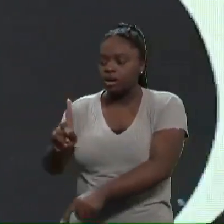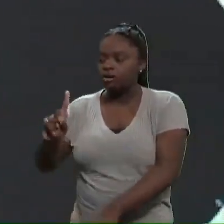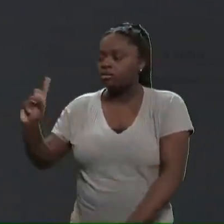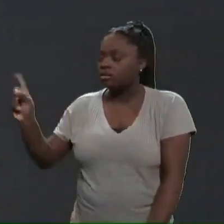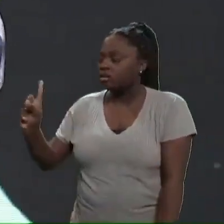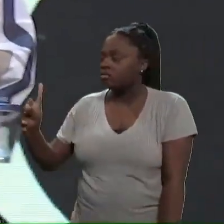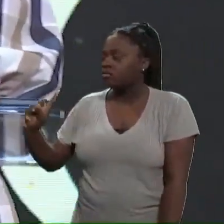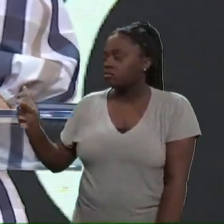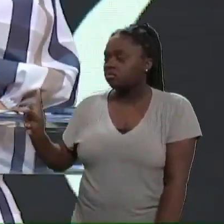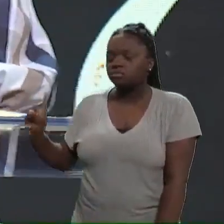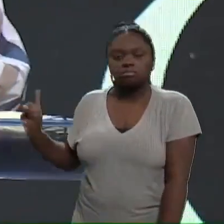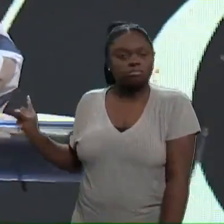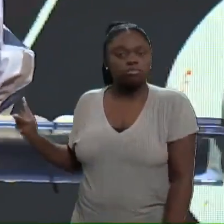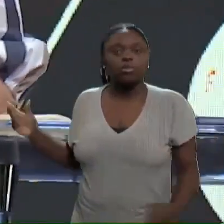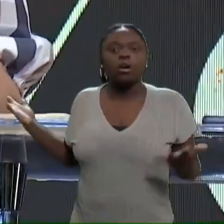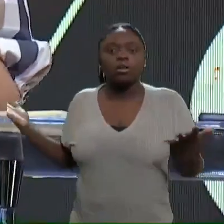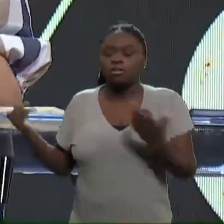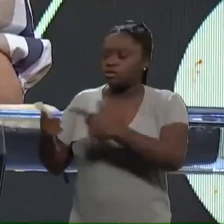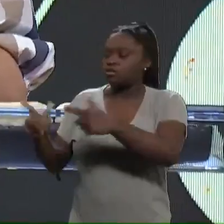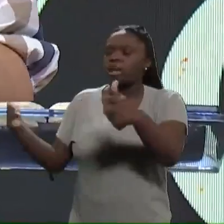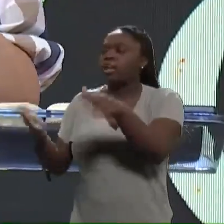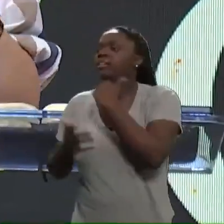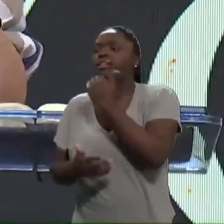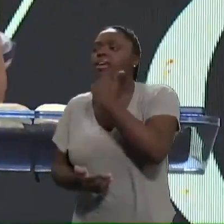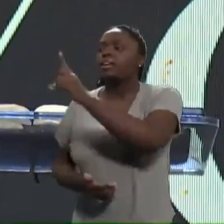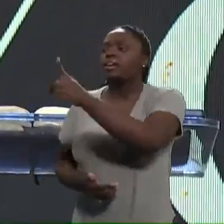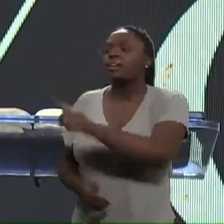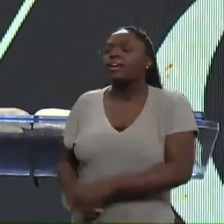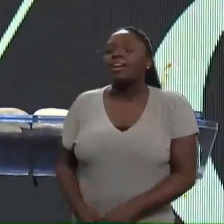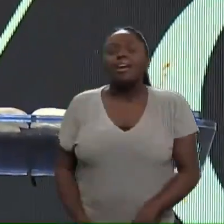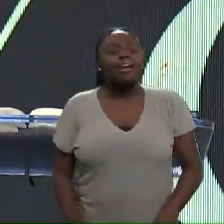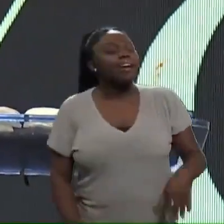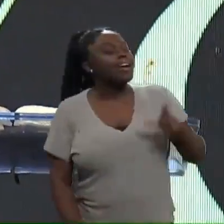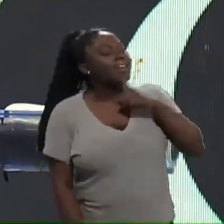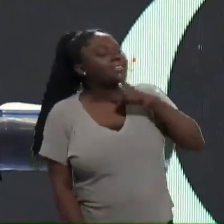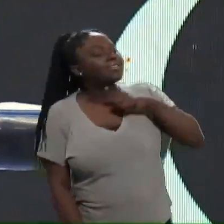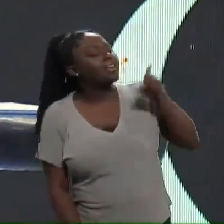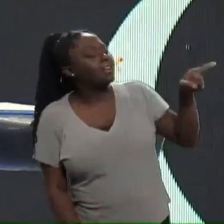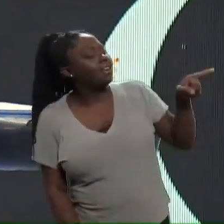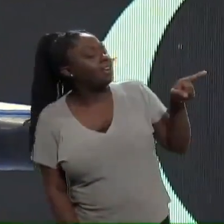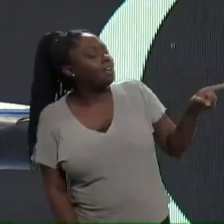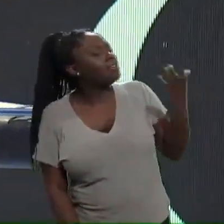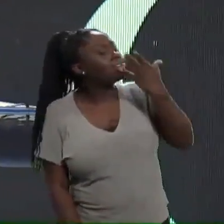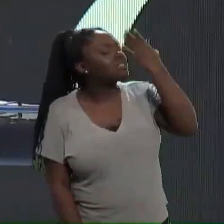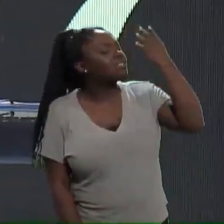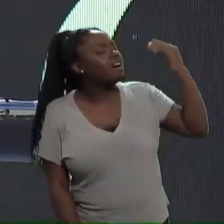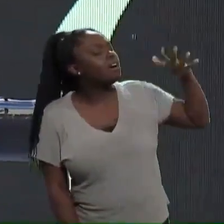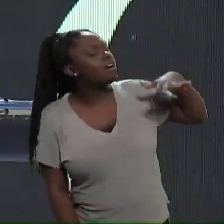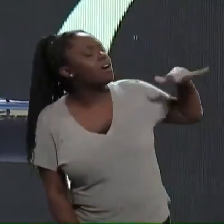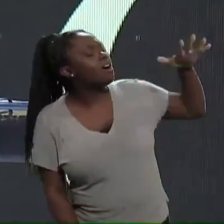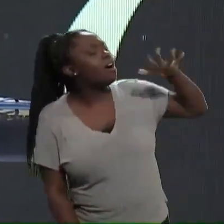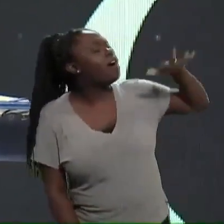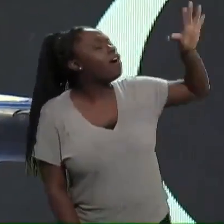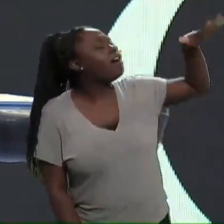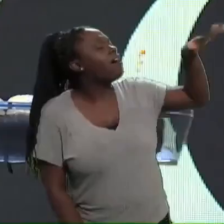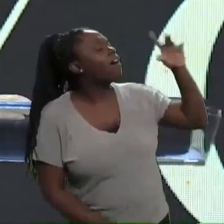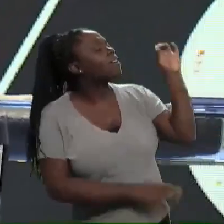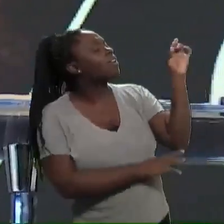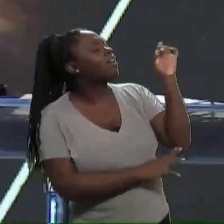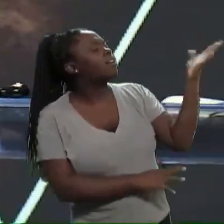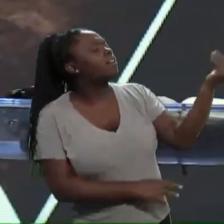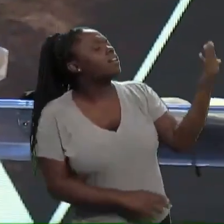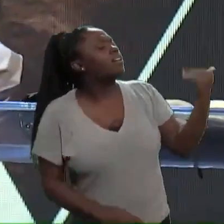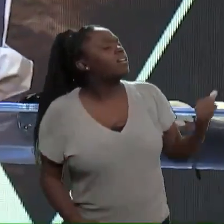é. E ele fala: não tem mais nenhum aí? Ah, tem um lá esquecidinho no meio das ovelhas, chama lá Davi, Davi. Vem